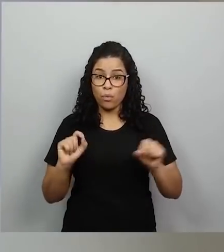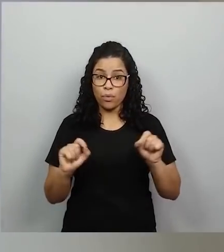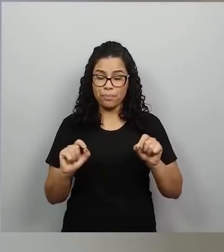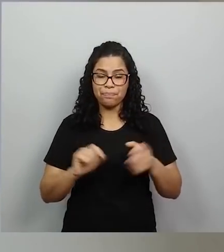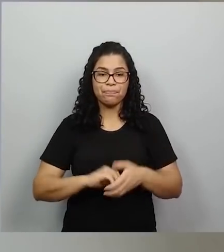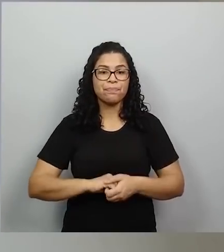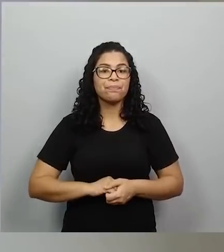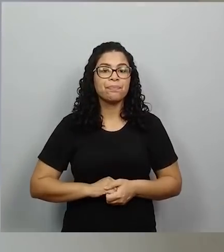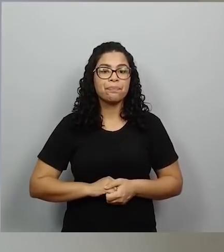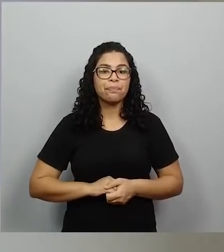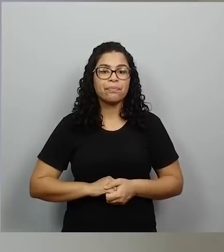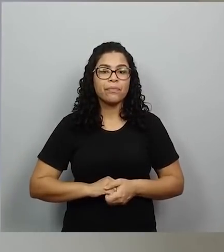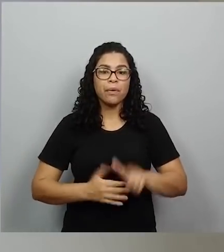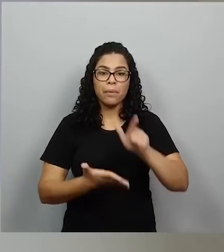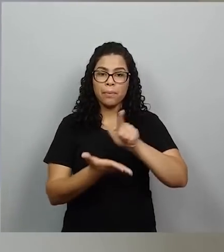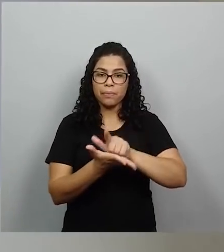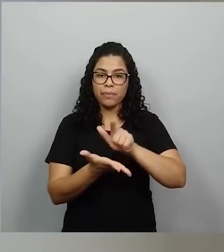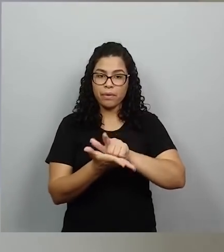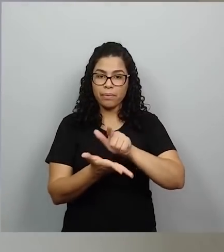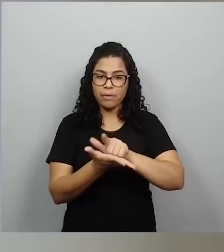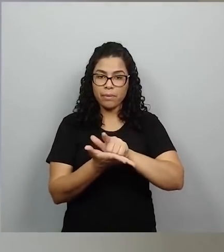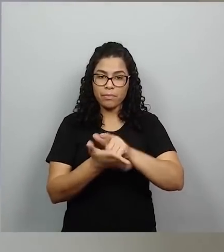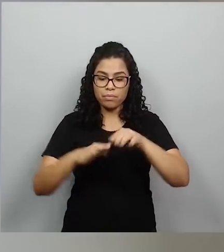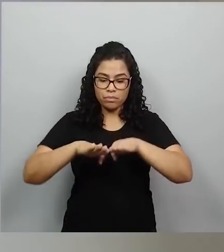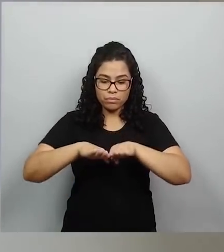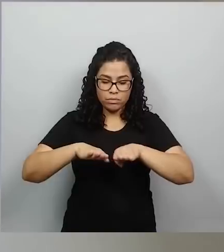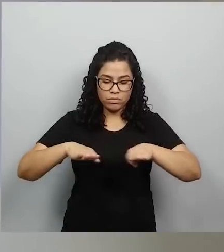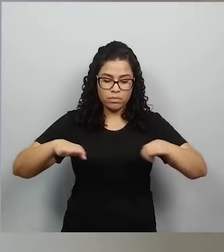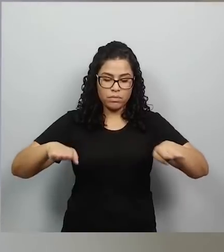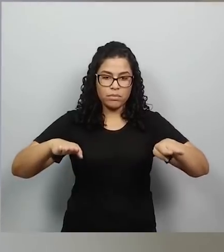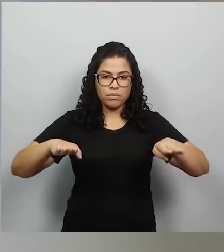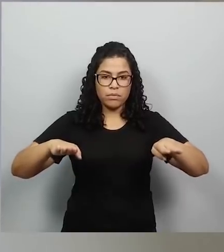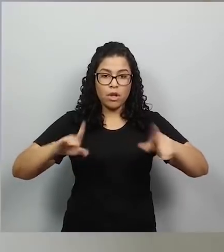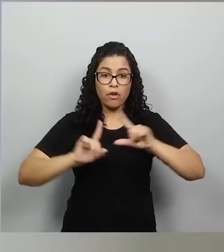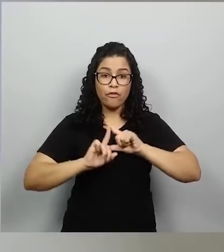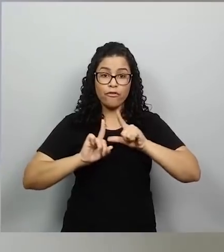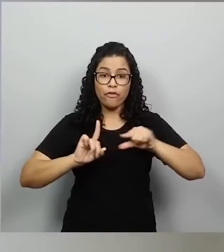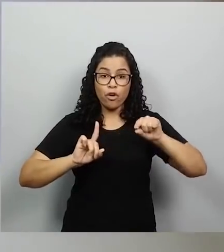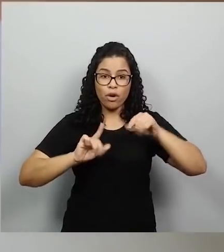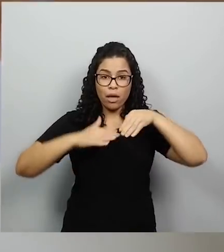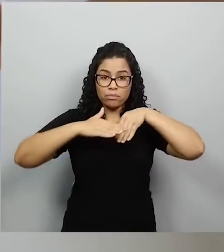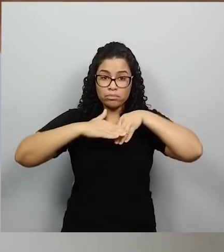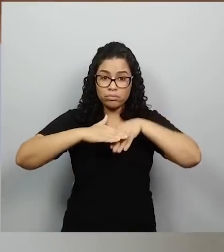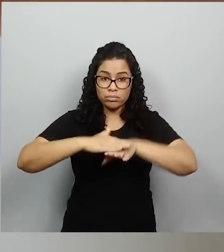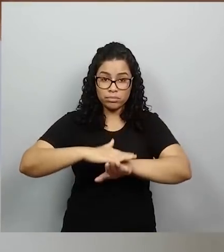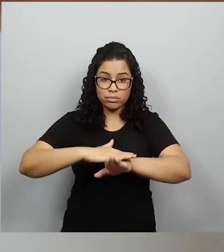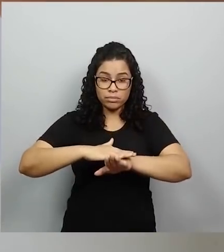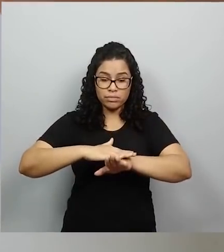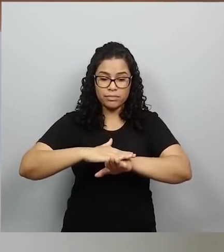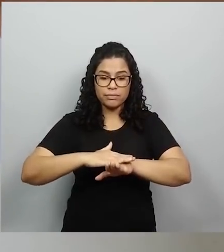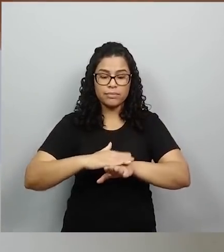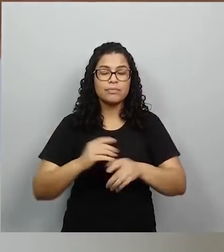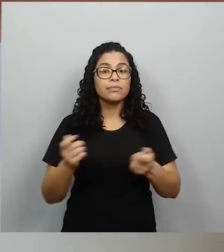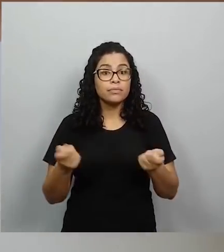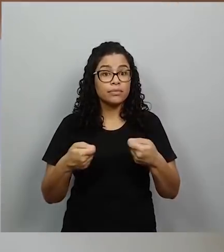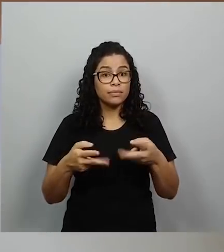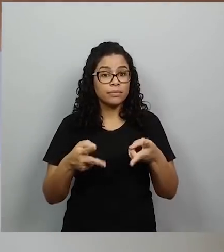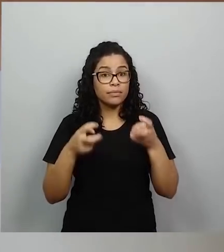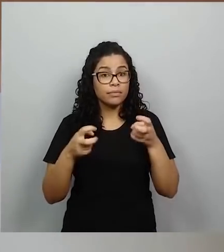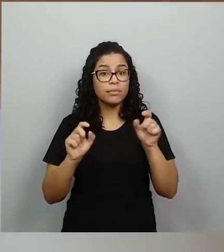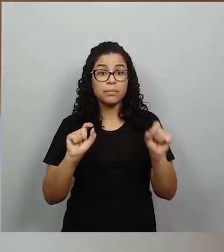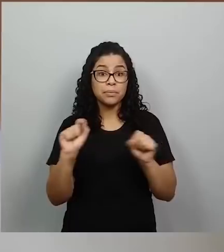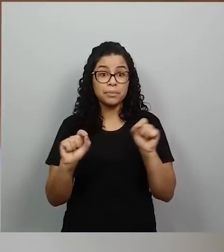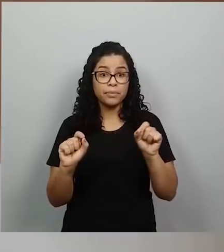a folha que nós coletamos embaixo da folha de sulfite. Como vocês puderam perceber, essa folha tem